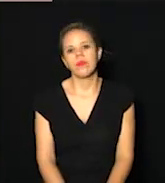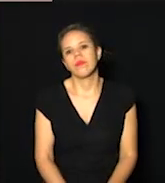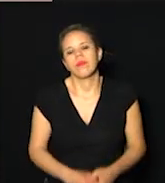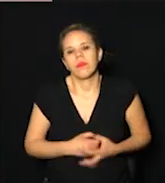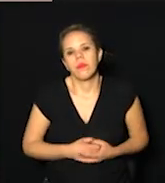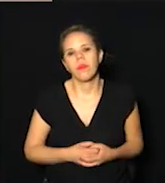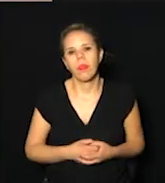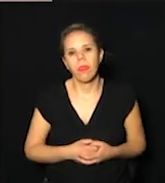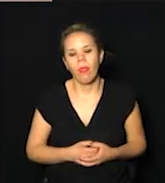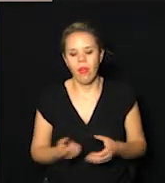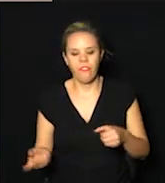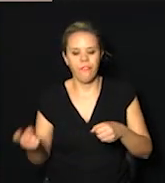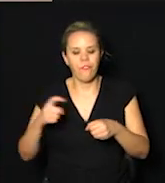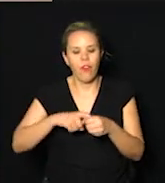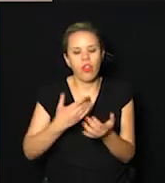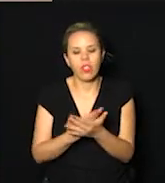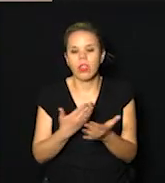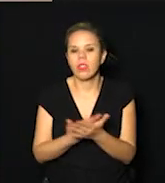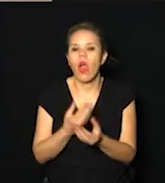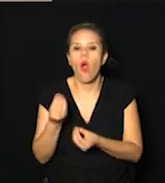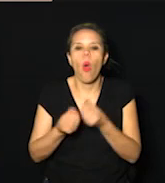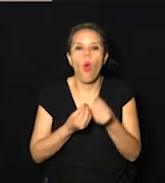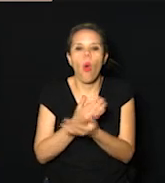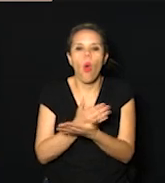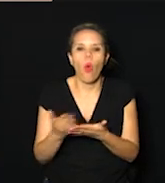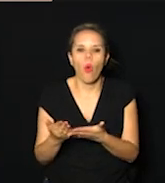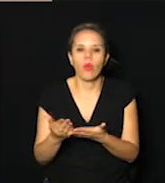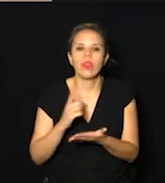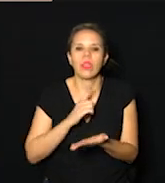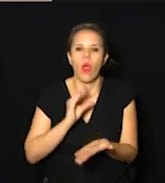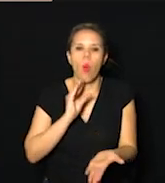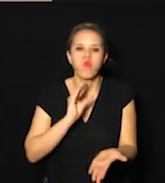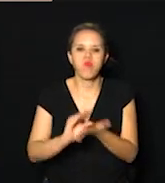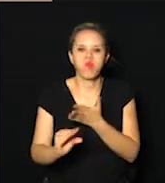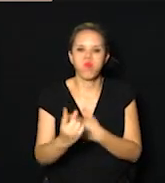Olha, para essa volta, inicialmente, há um investimento de